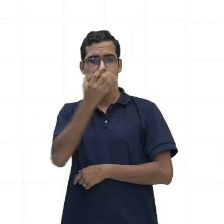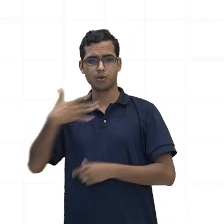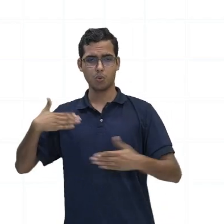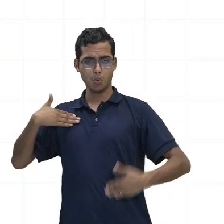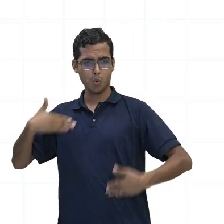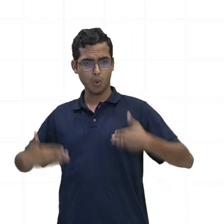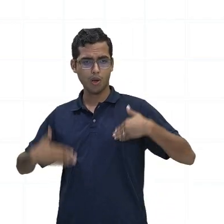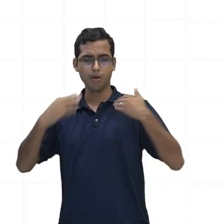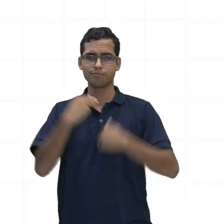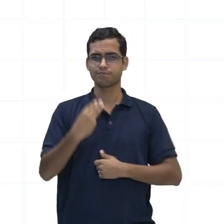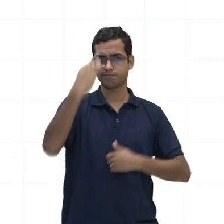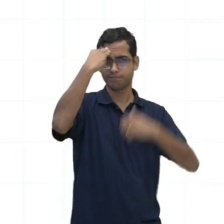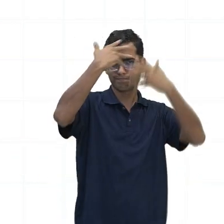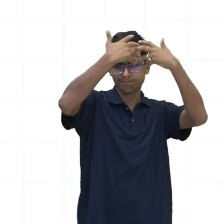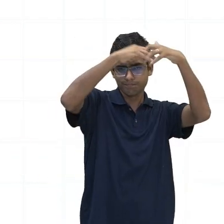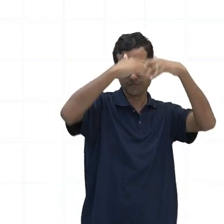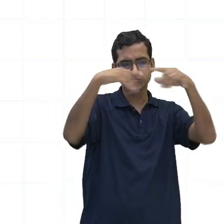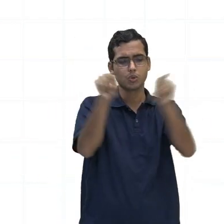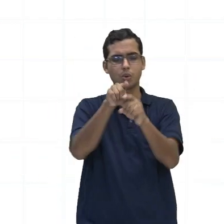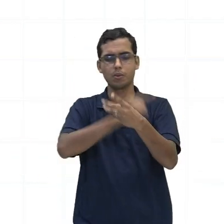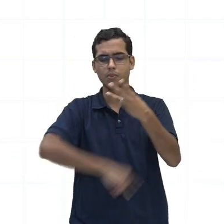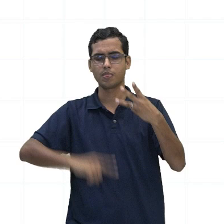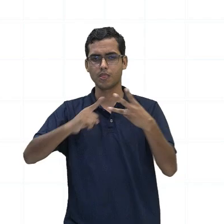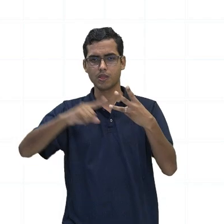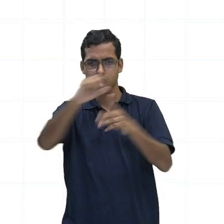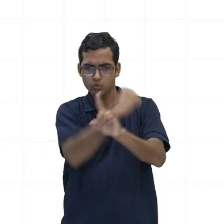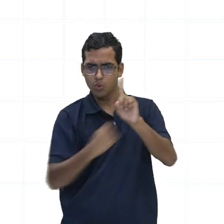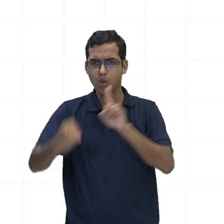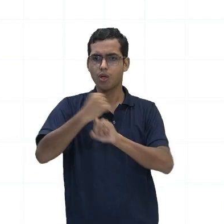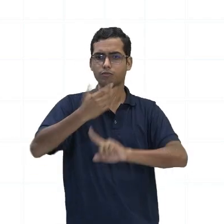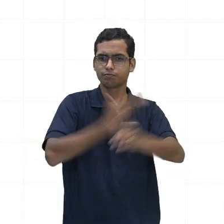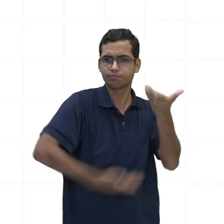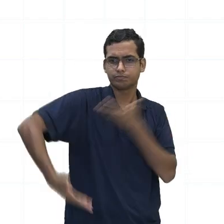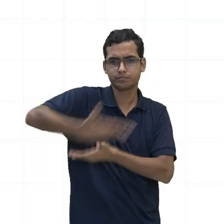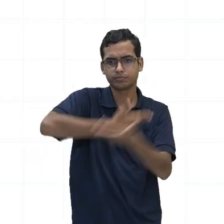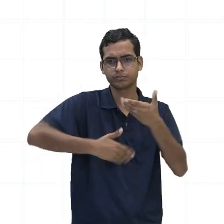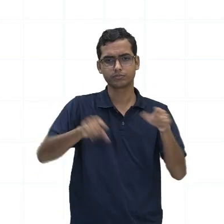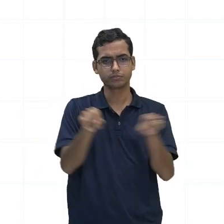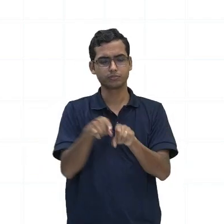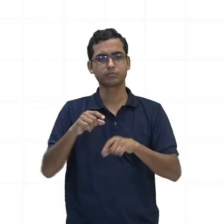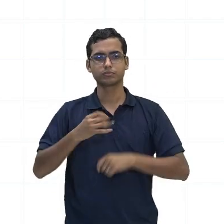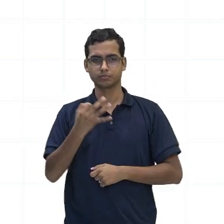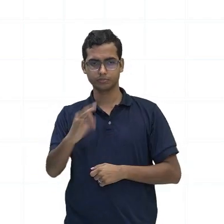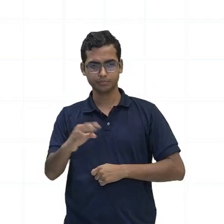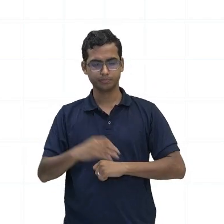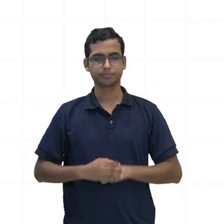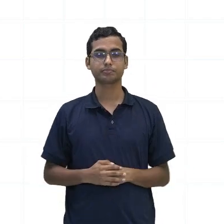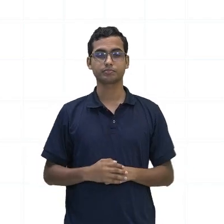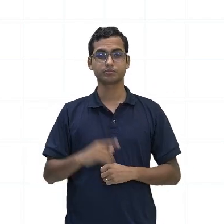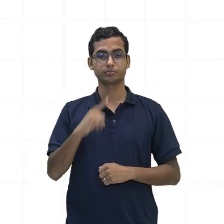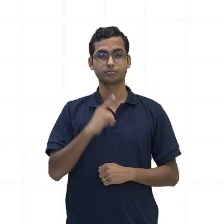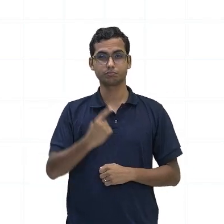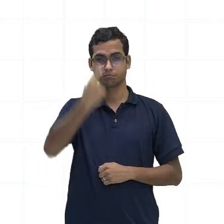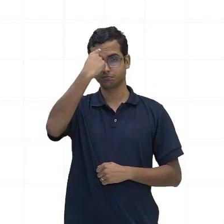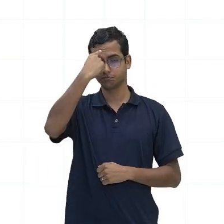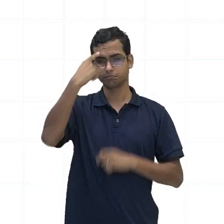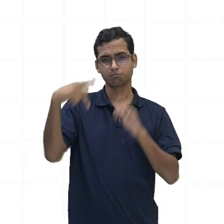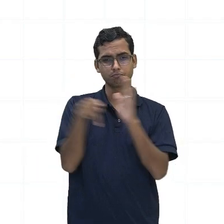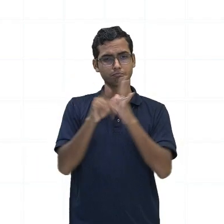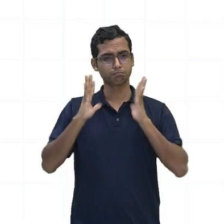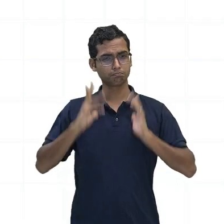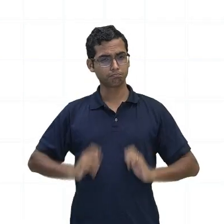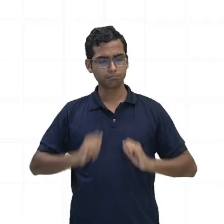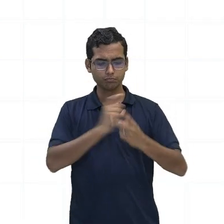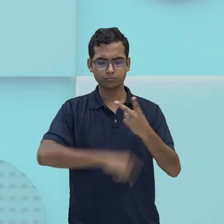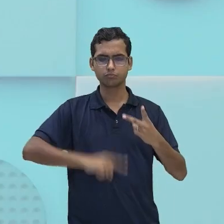bem-estar físico, mental e social. E aí nós temos vários tipos de higiene. Higiene da mente, higiene do corpo,